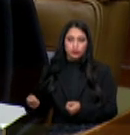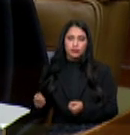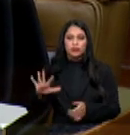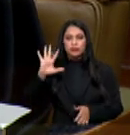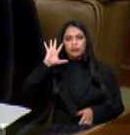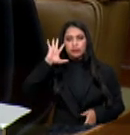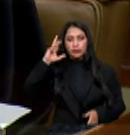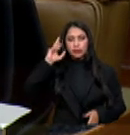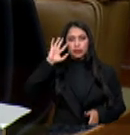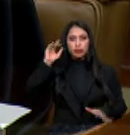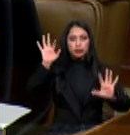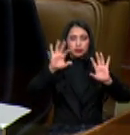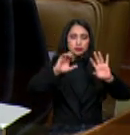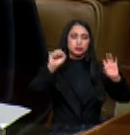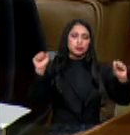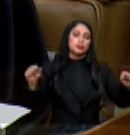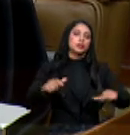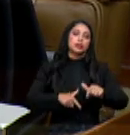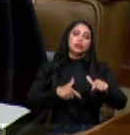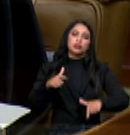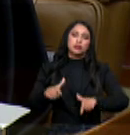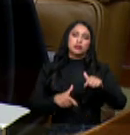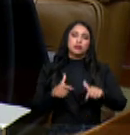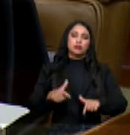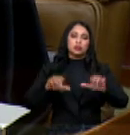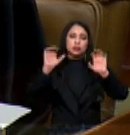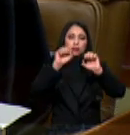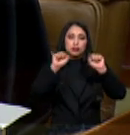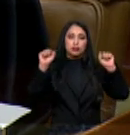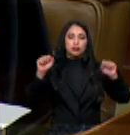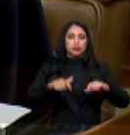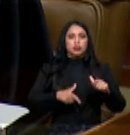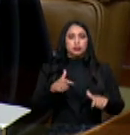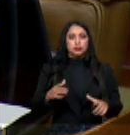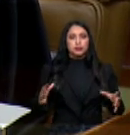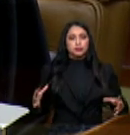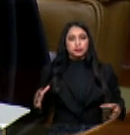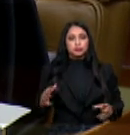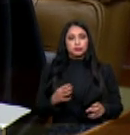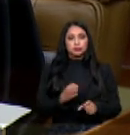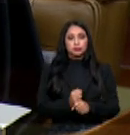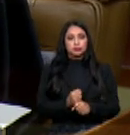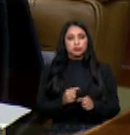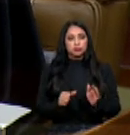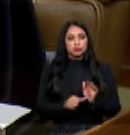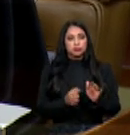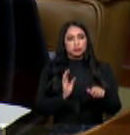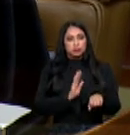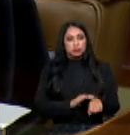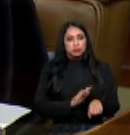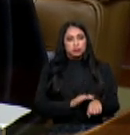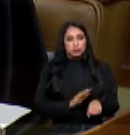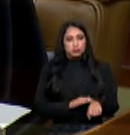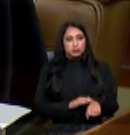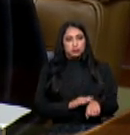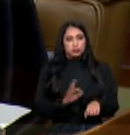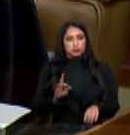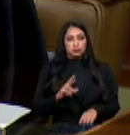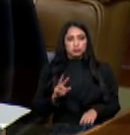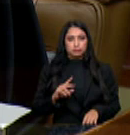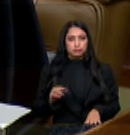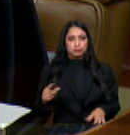dos Tribunais Regionais do Trabalho e do Tribunal Superior do Trabalho. Conjunto esse, aliás, que num primeiro momento sequer